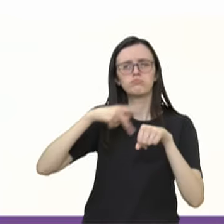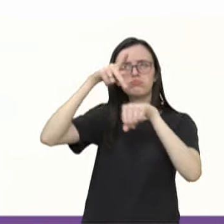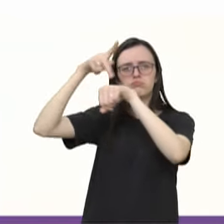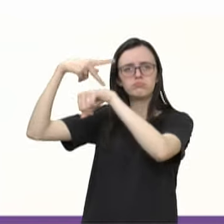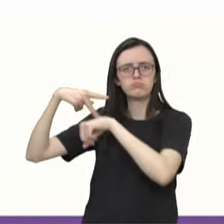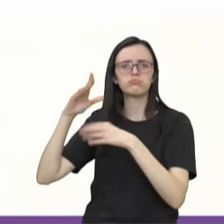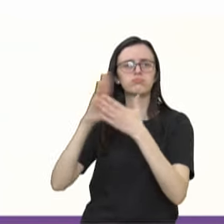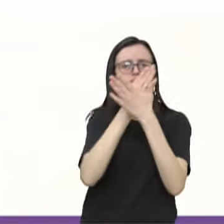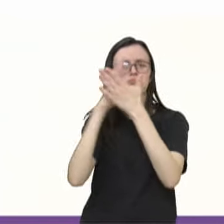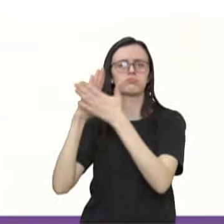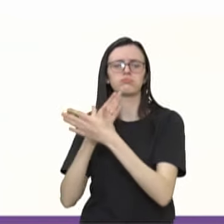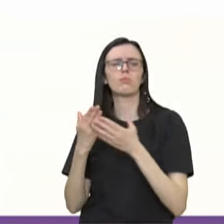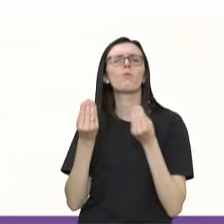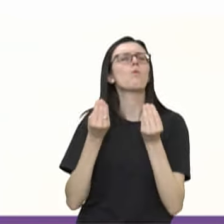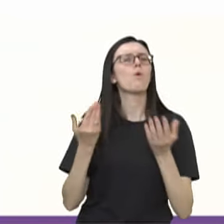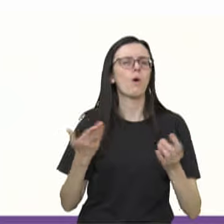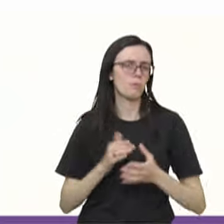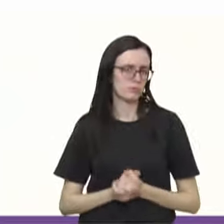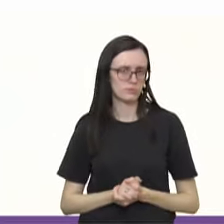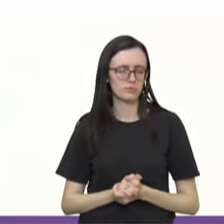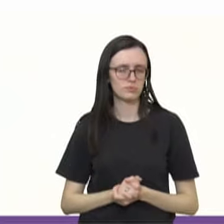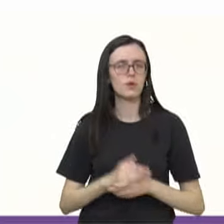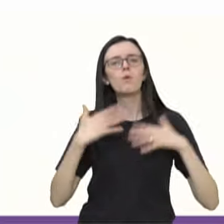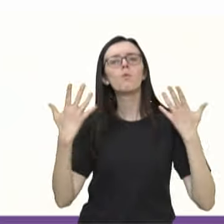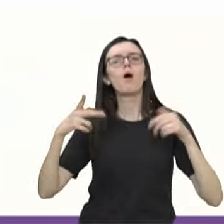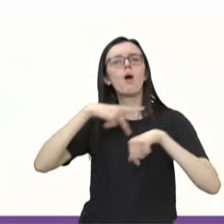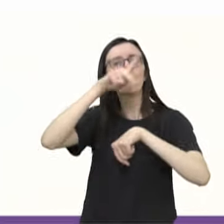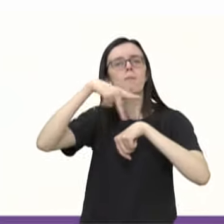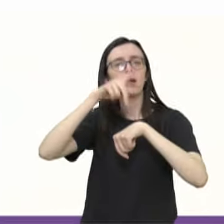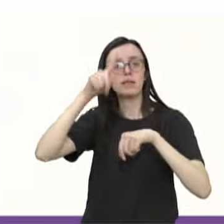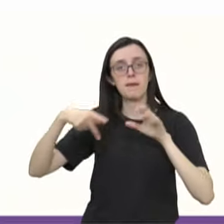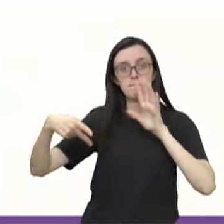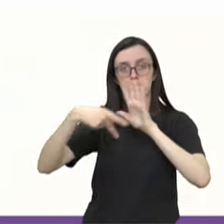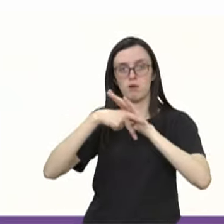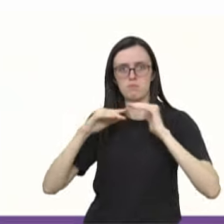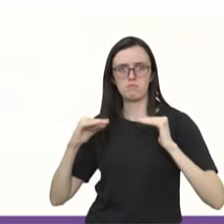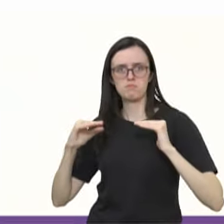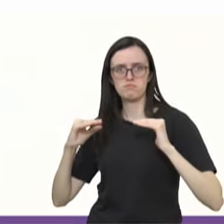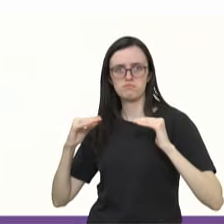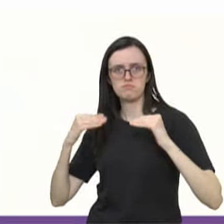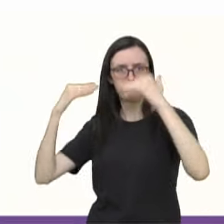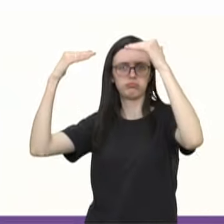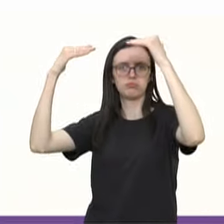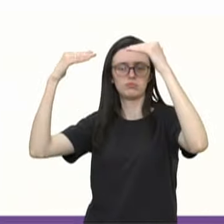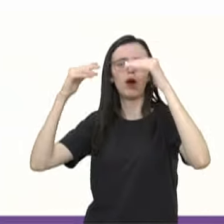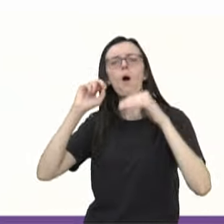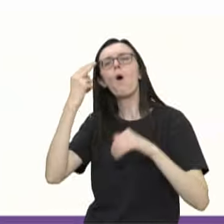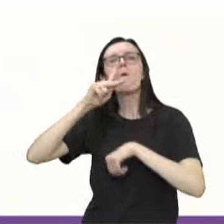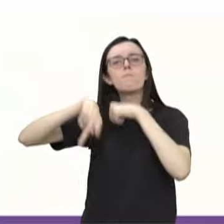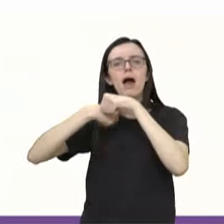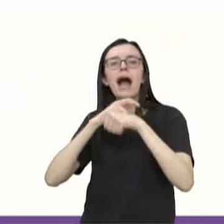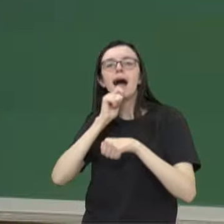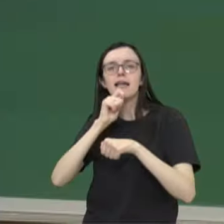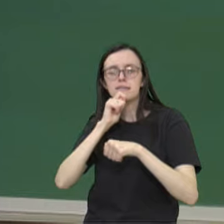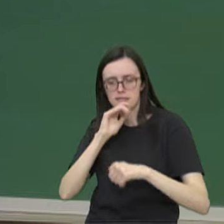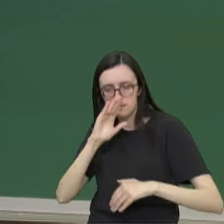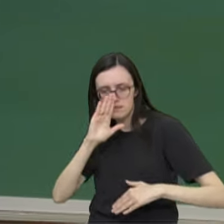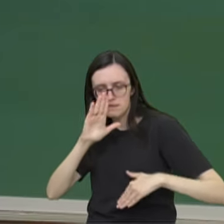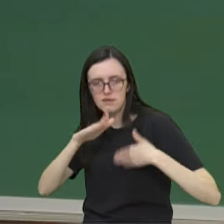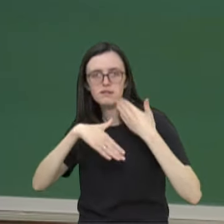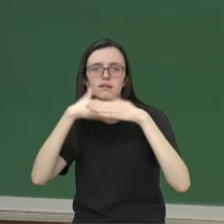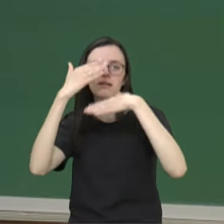ser classificados? Quais são os países de primeiro mundo? O que são países emergentes? Essas questões elas